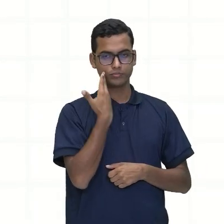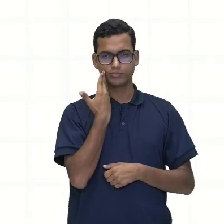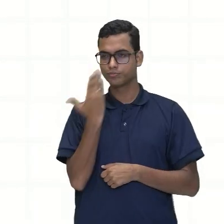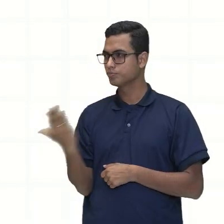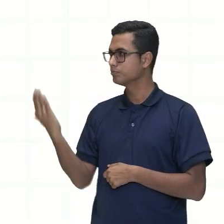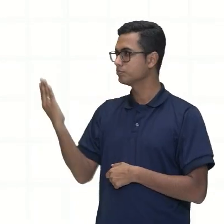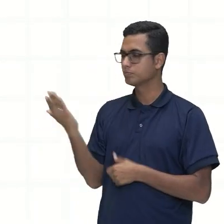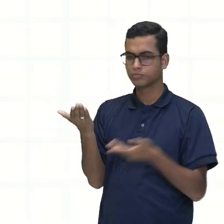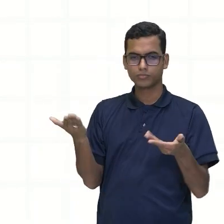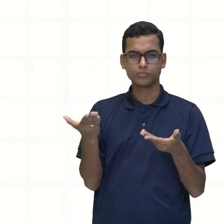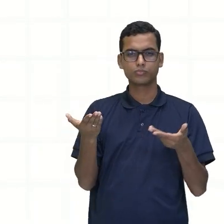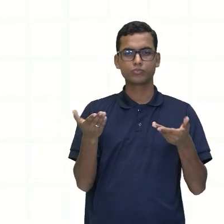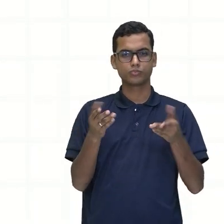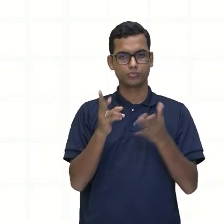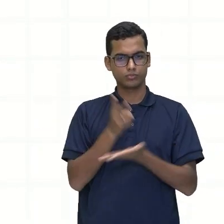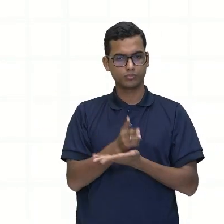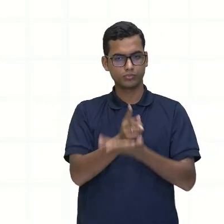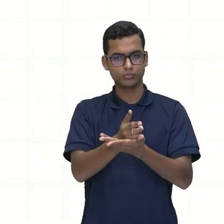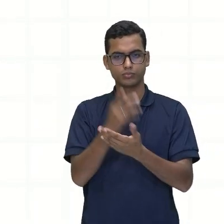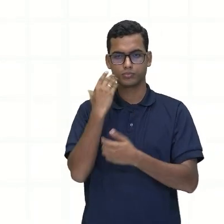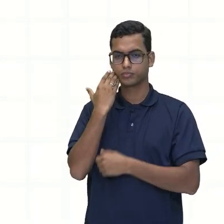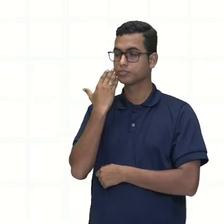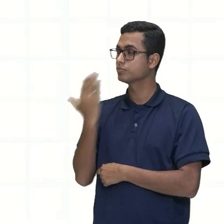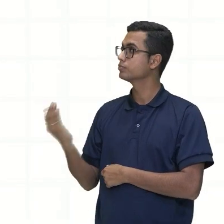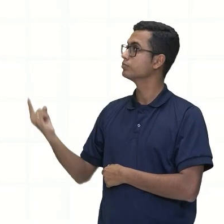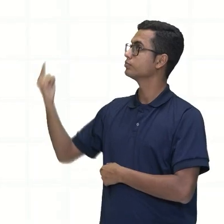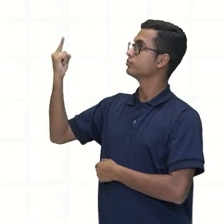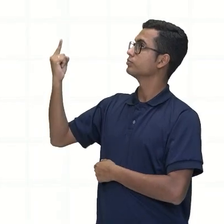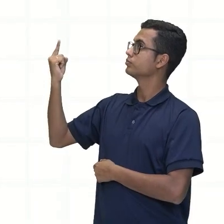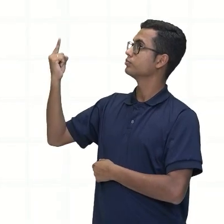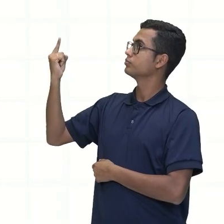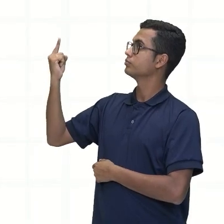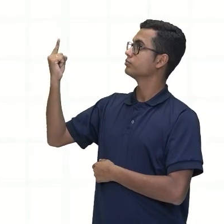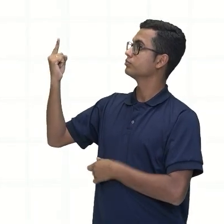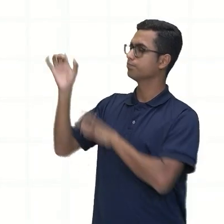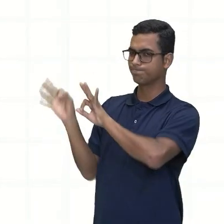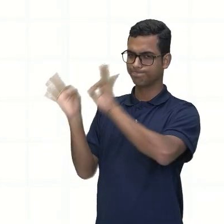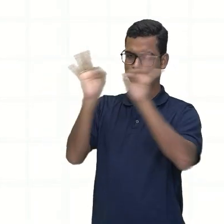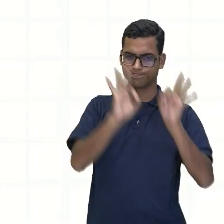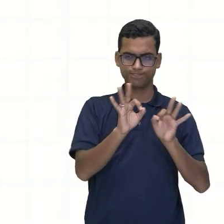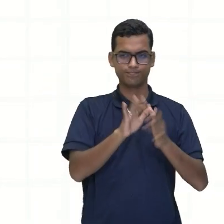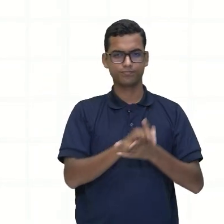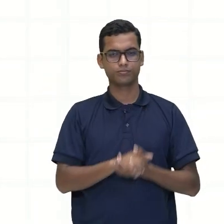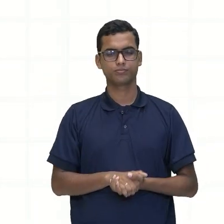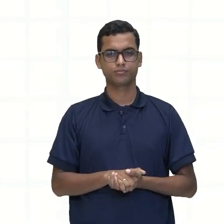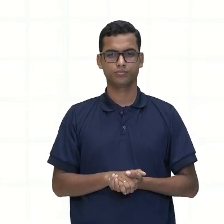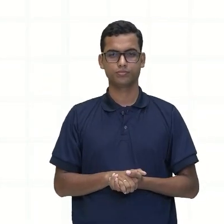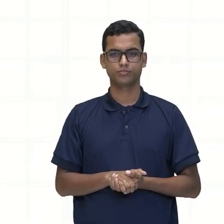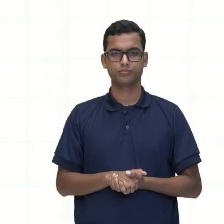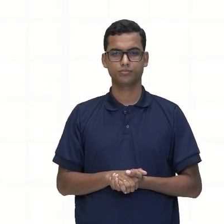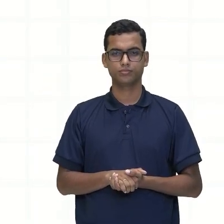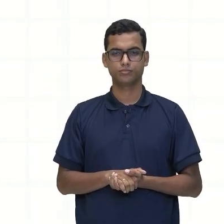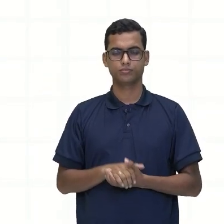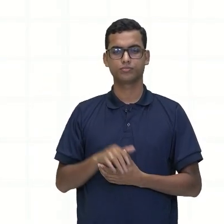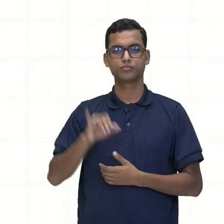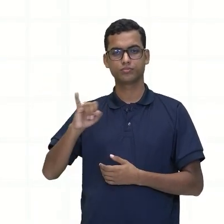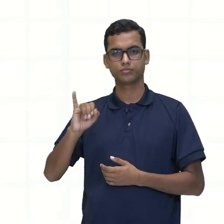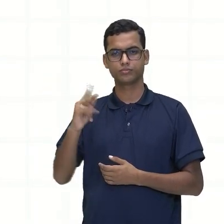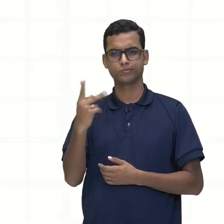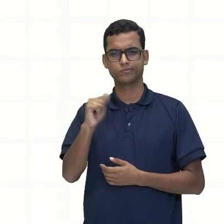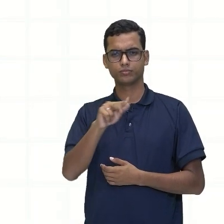I have a test tomorrow and I have to study hard. Eu tenho, verbo have, eu tenho